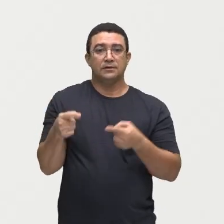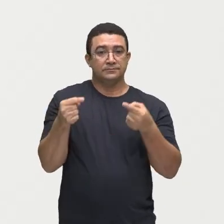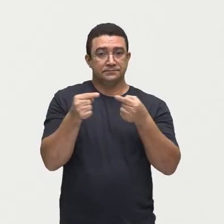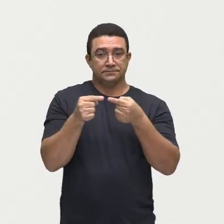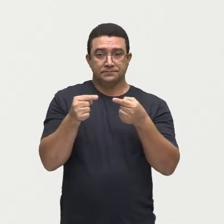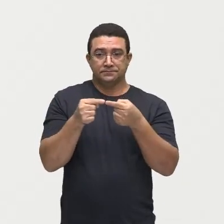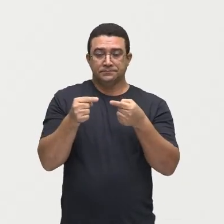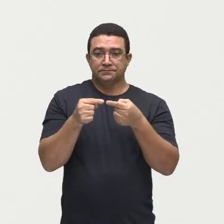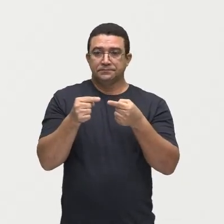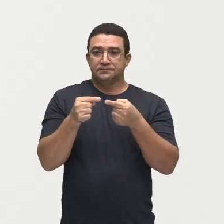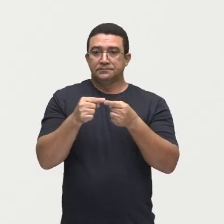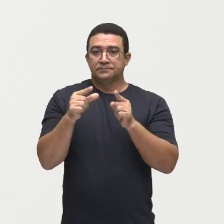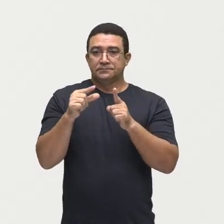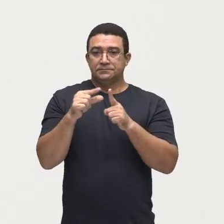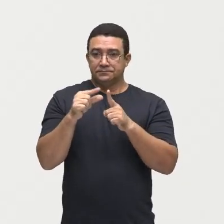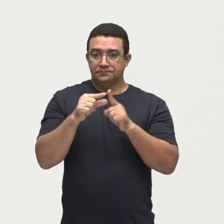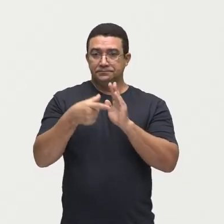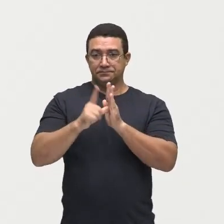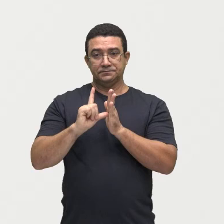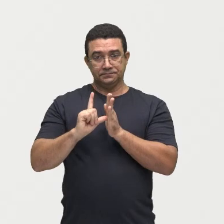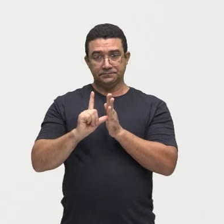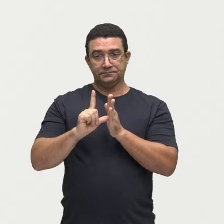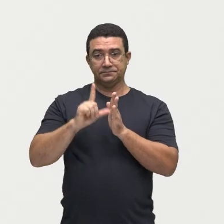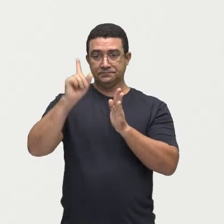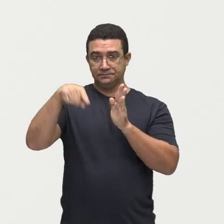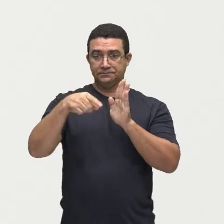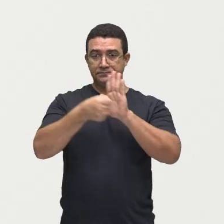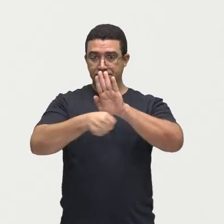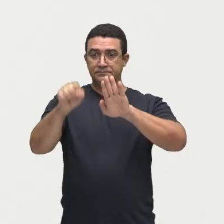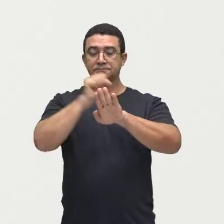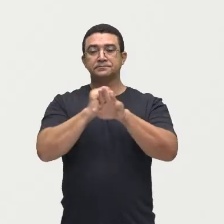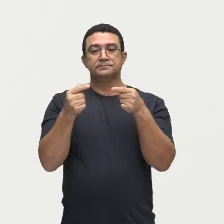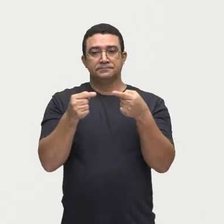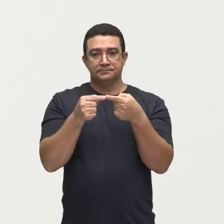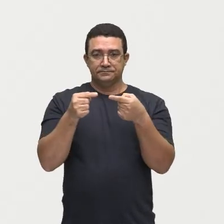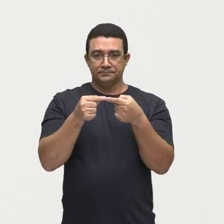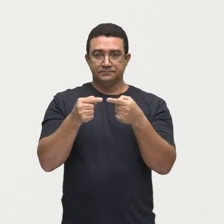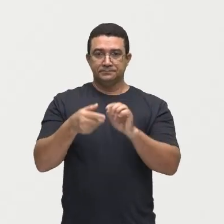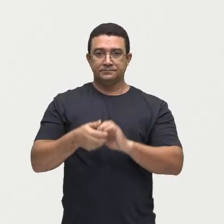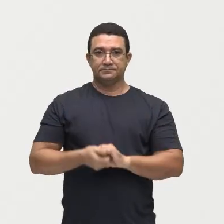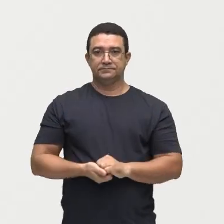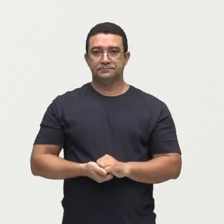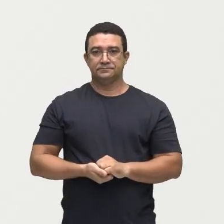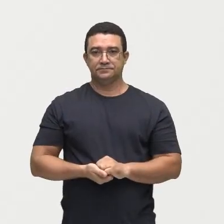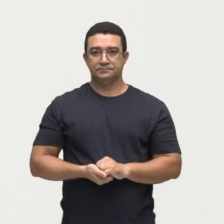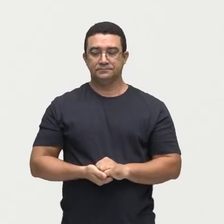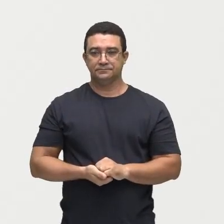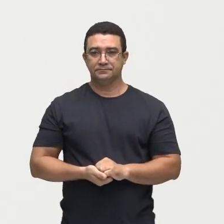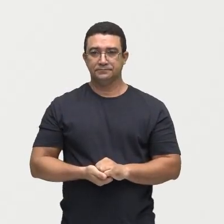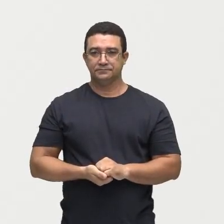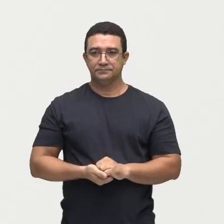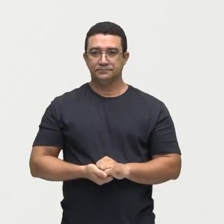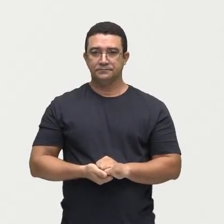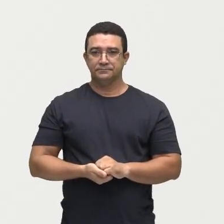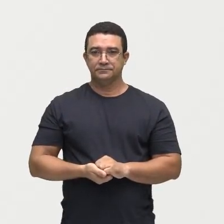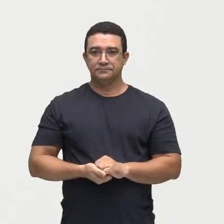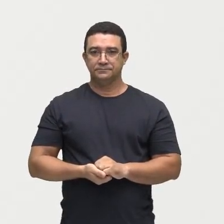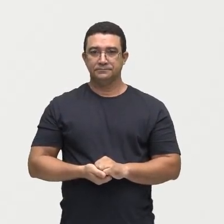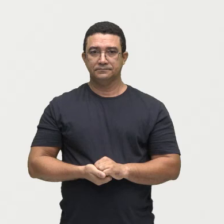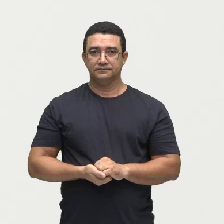termo antecedente, que é o sujeito frango, tá certo? Então verifique aí a sua